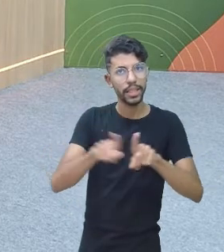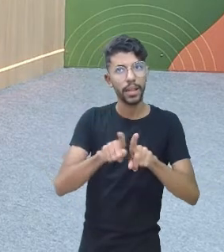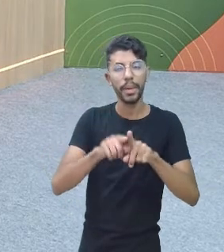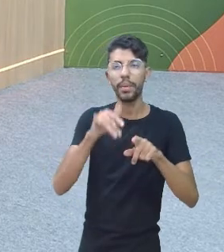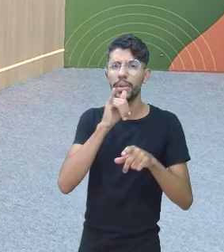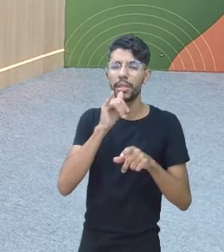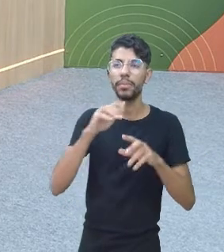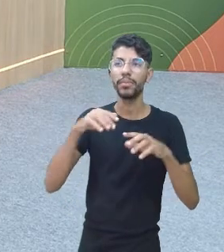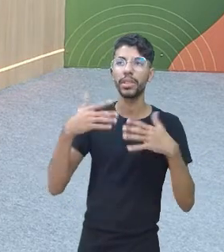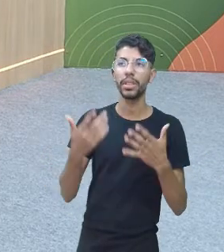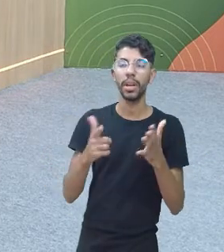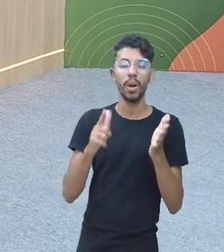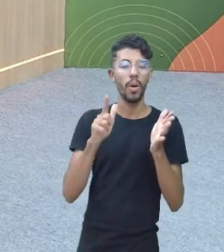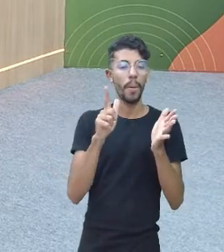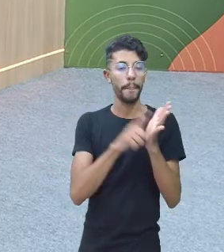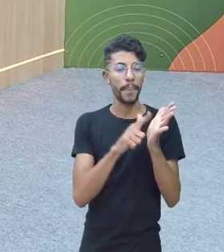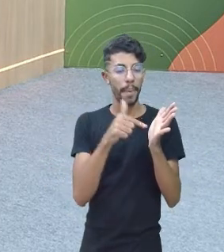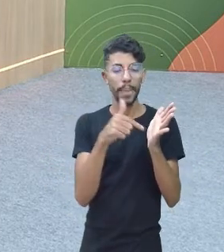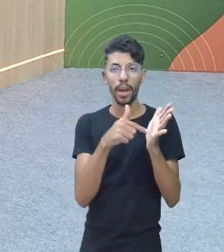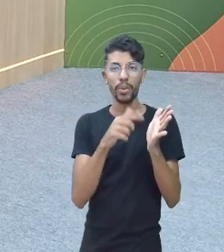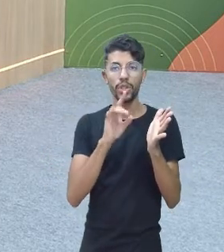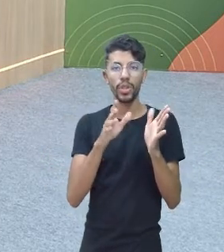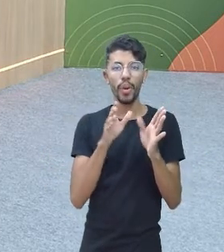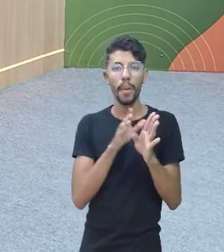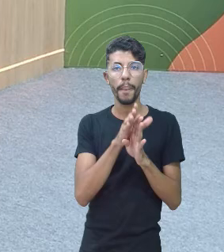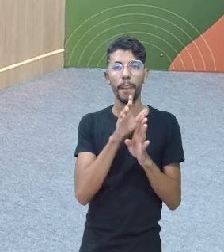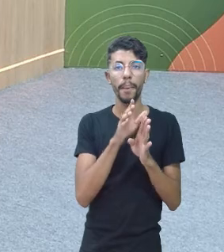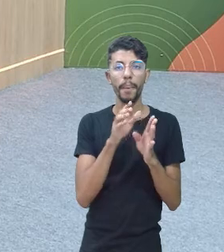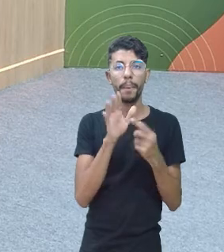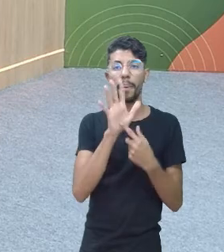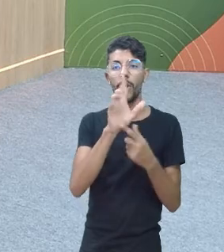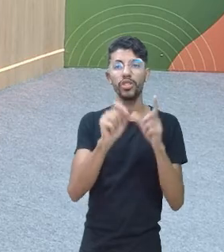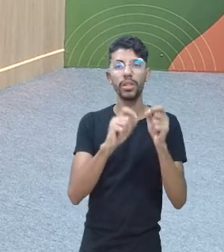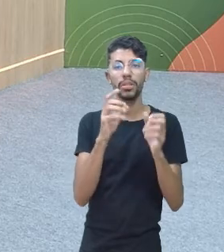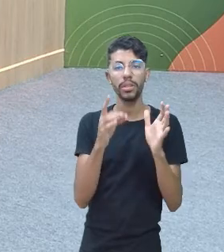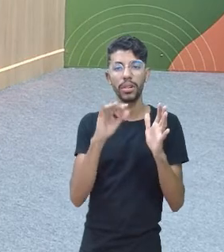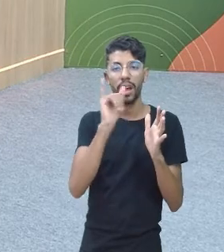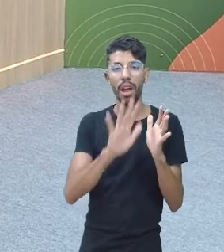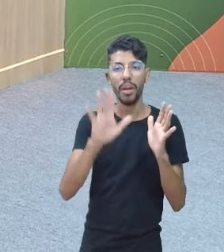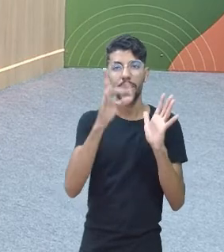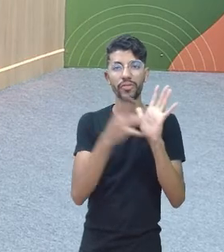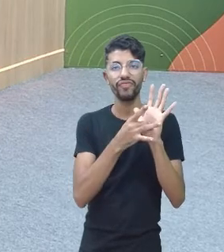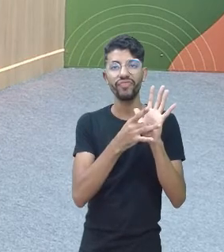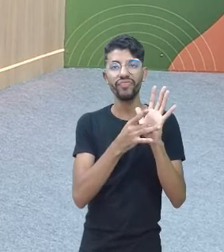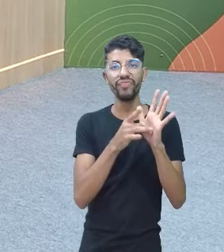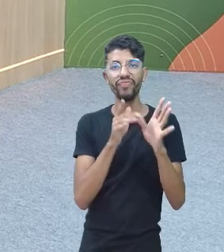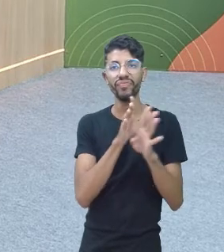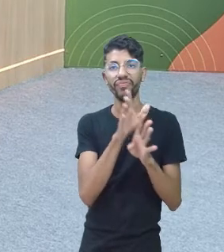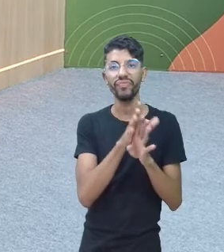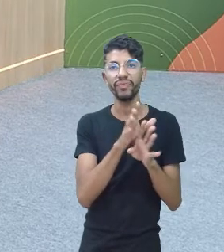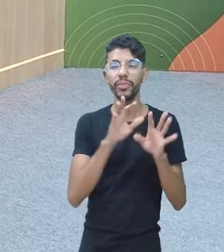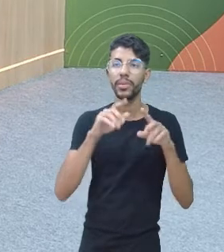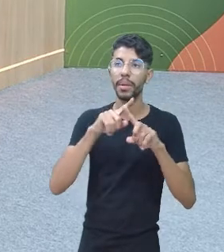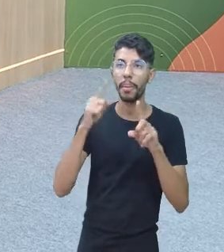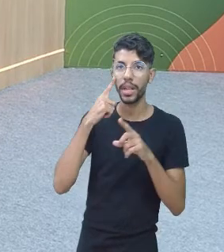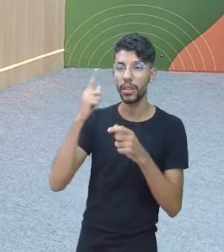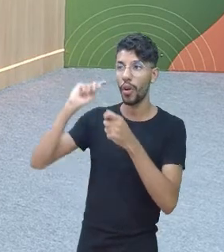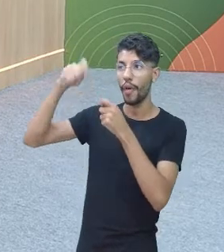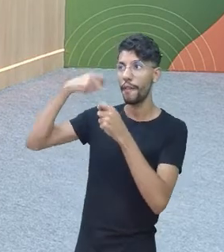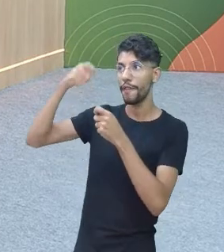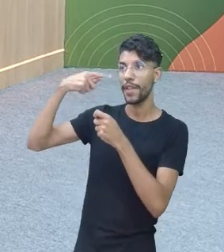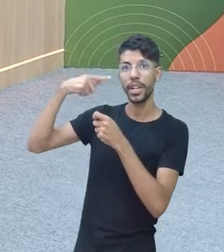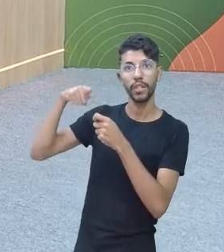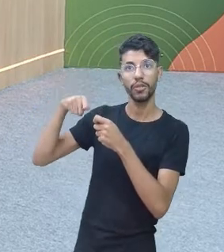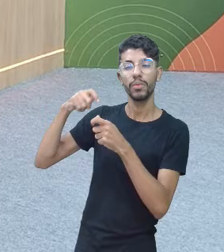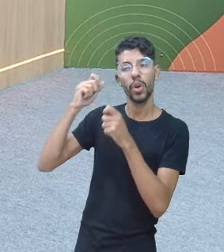papel se dá apenas pela imagem congelada e o indicativo de onde você coloca o parafuso. No vídeo, eu consigo realmente colocar